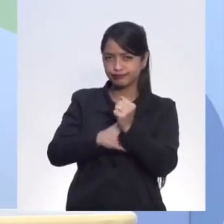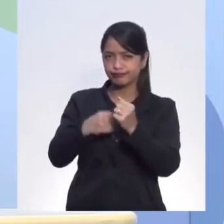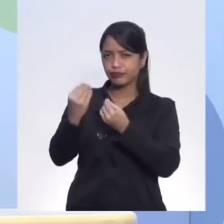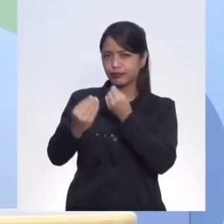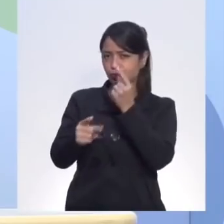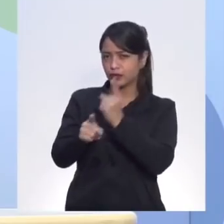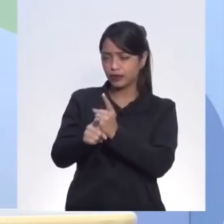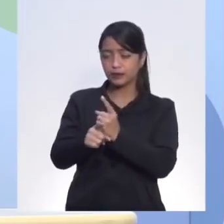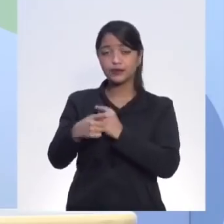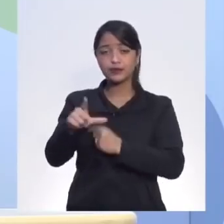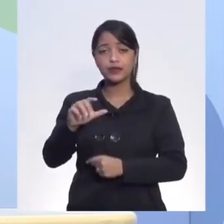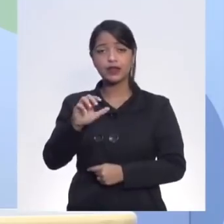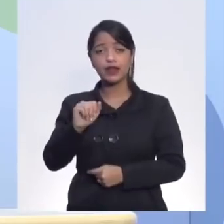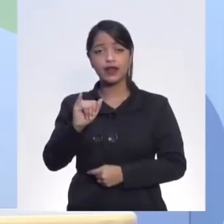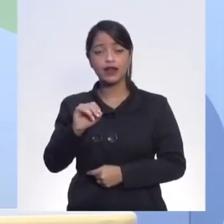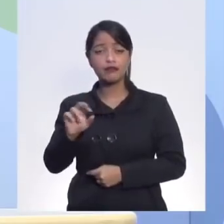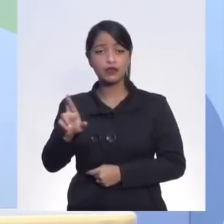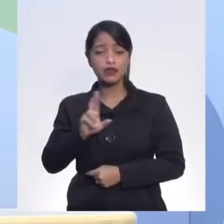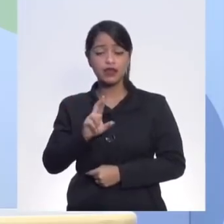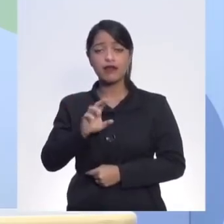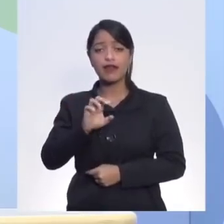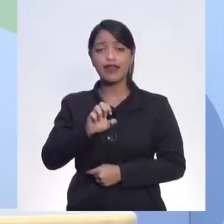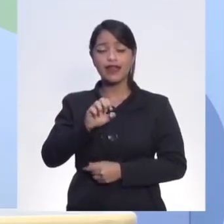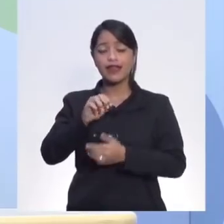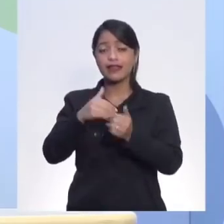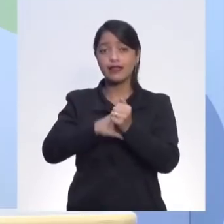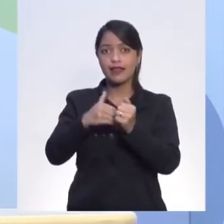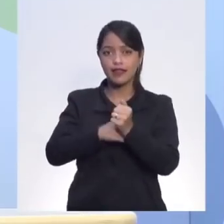adaptado com personagens do Sítio do Pica-Pau Amarelo.